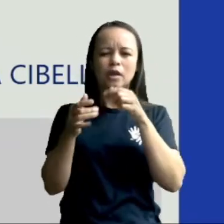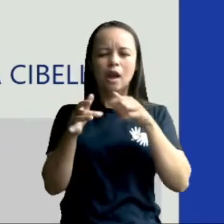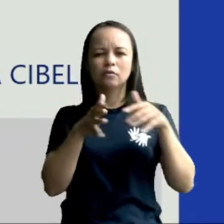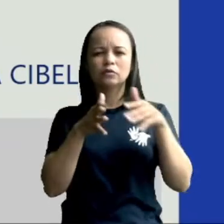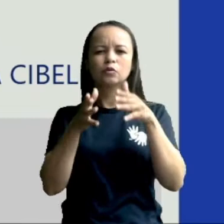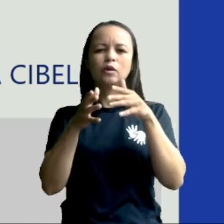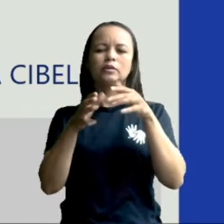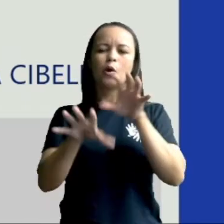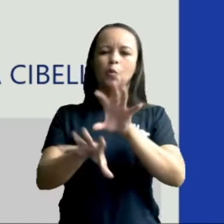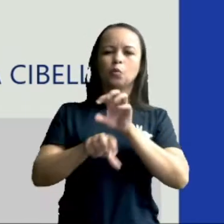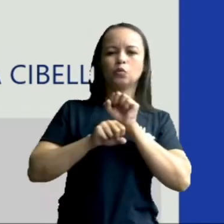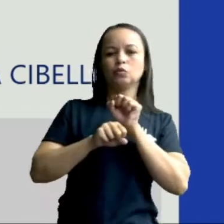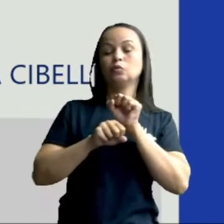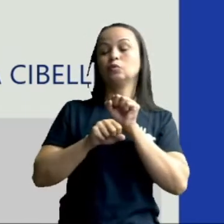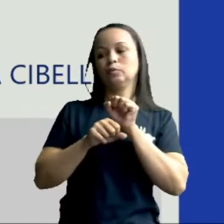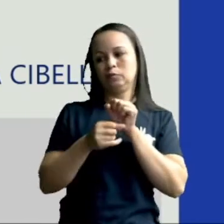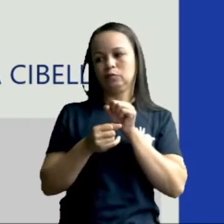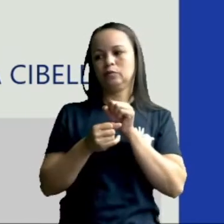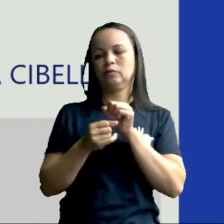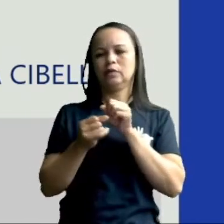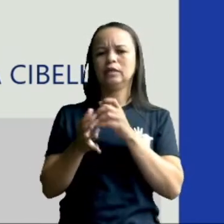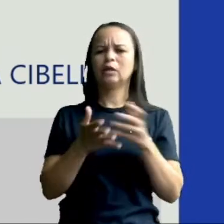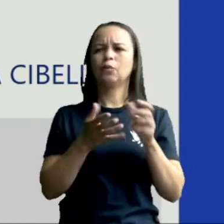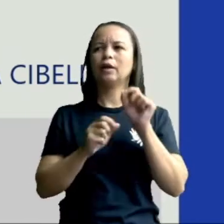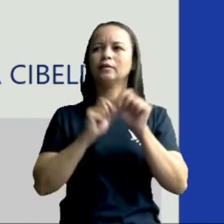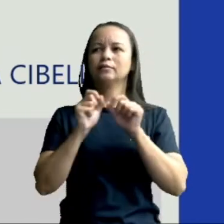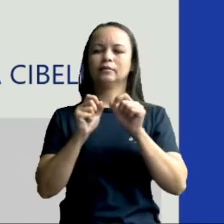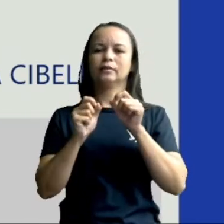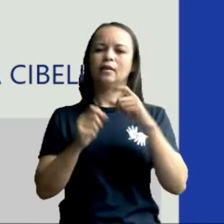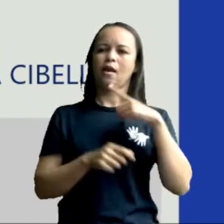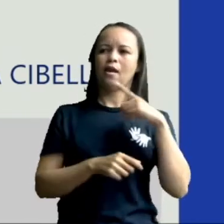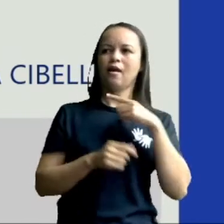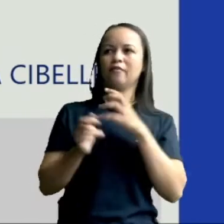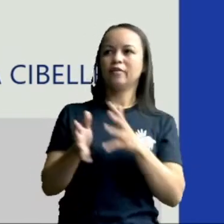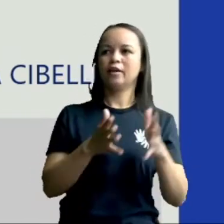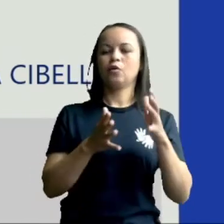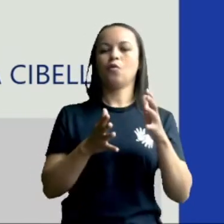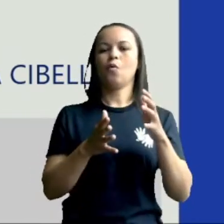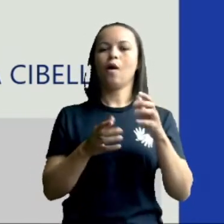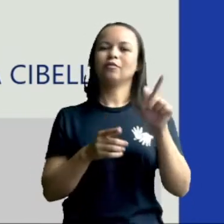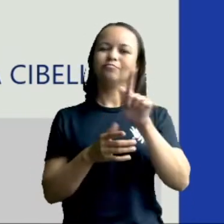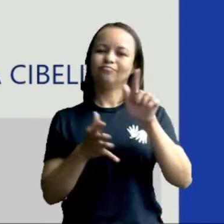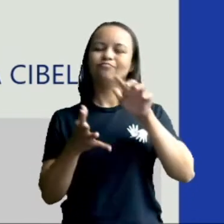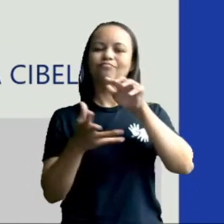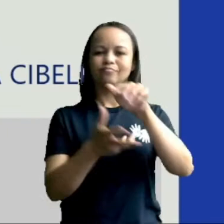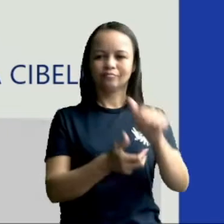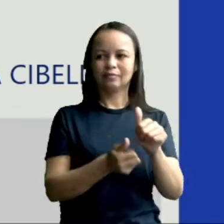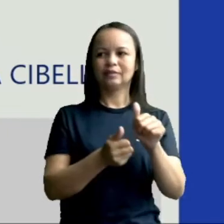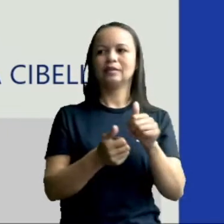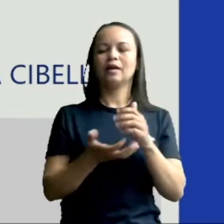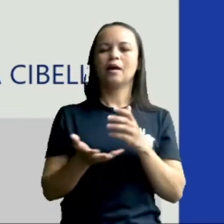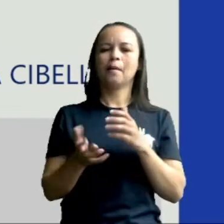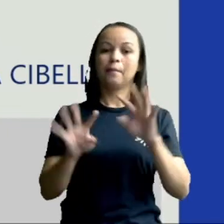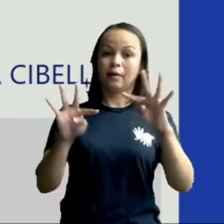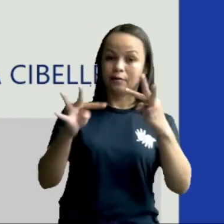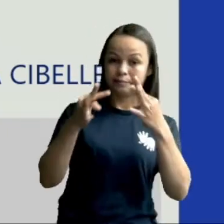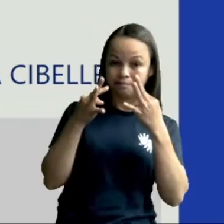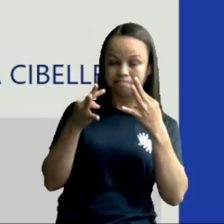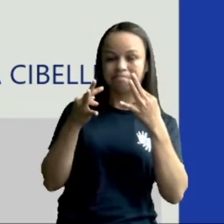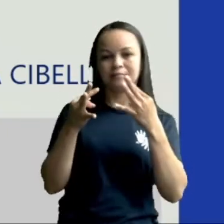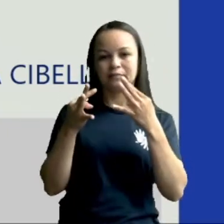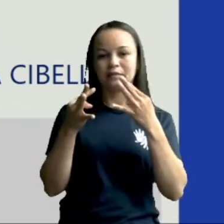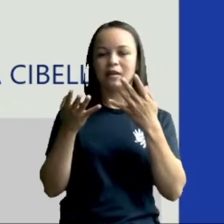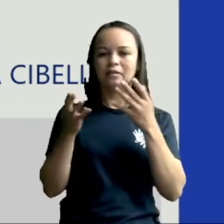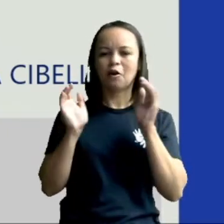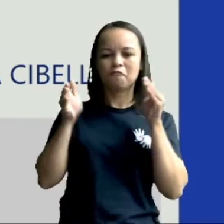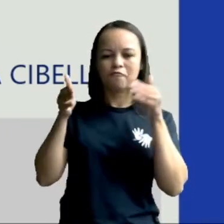que é o consumo e o que é que isso tem a ver com a geografia. Então, preste atenção, certo? Foca